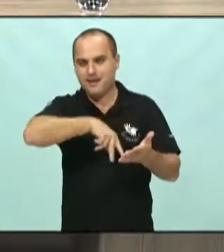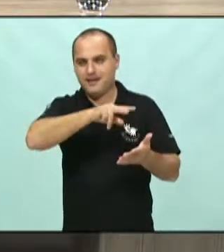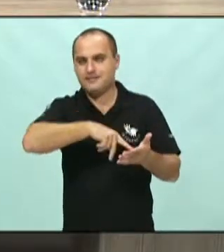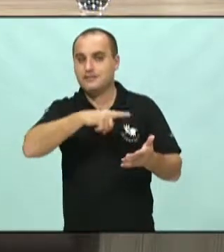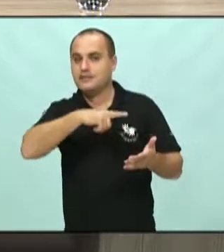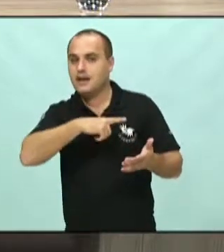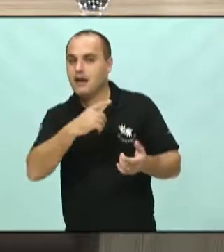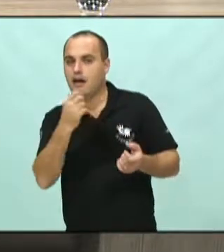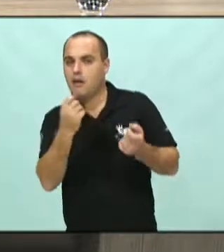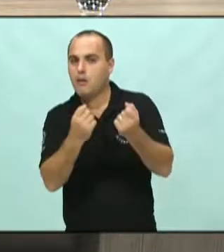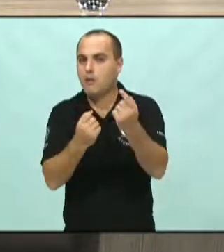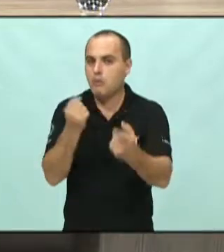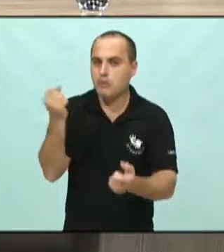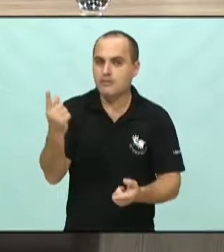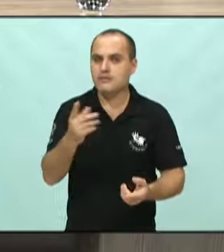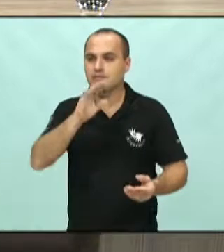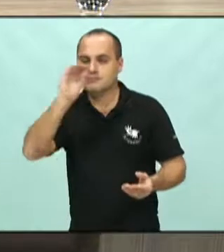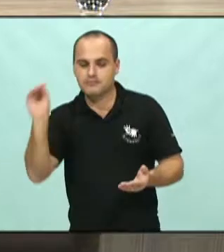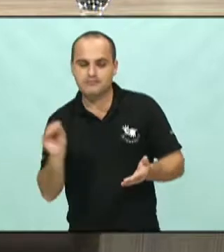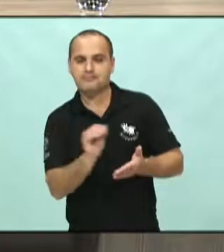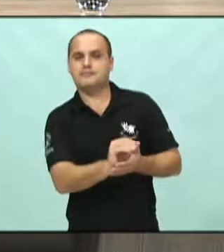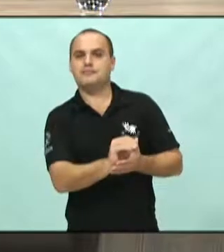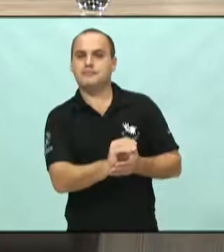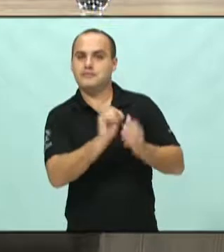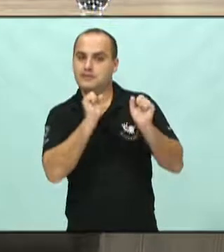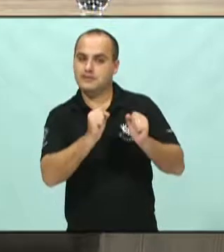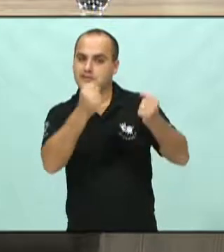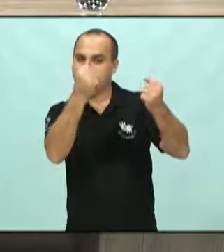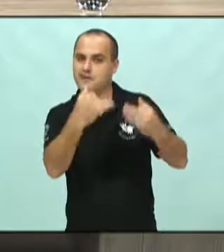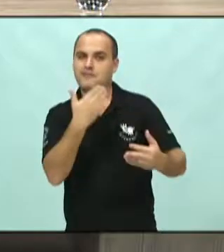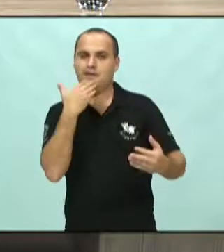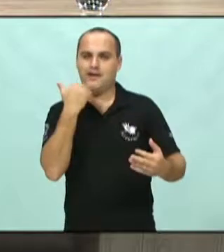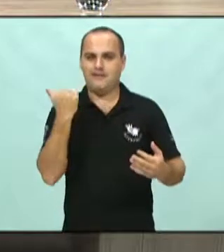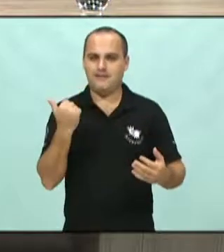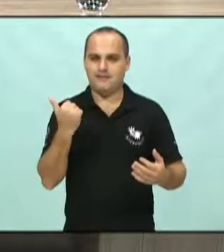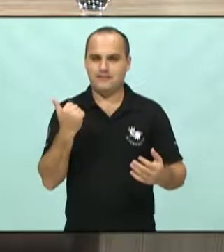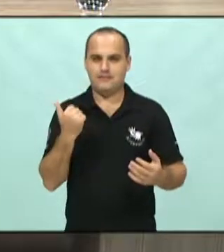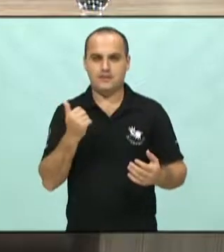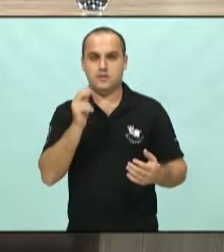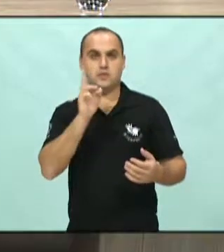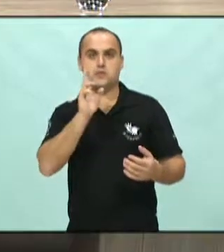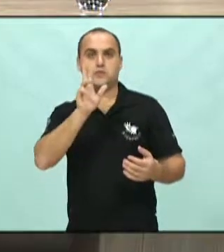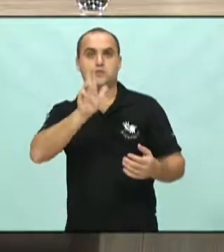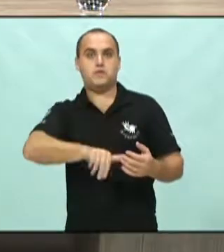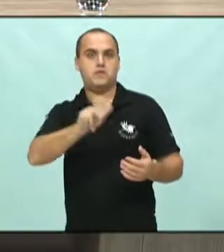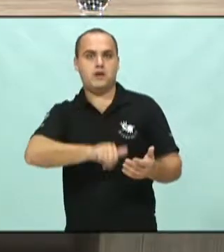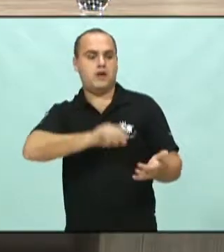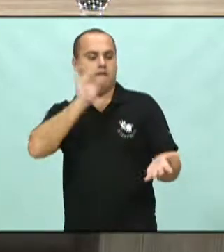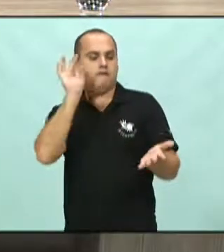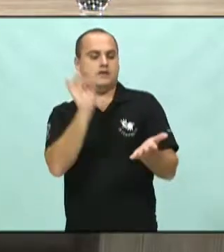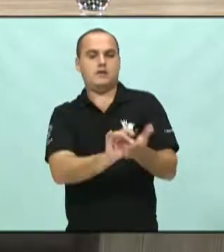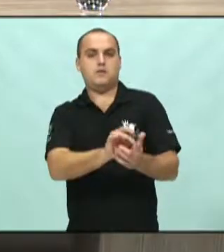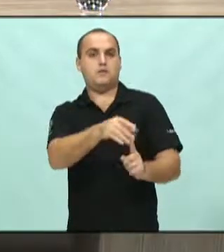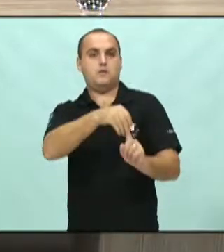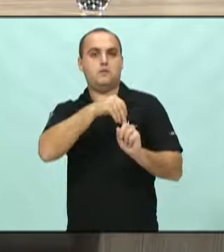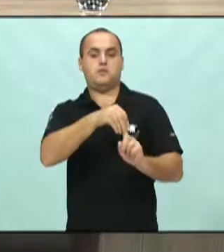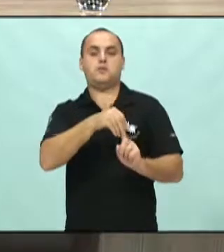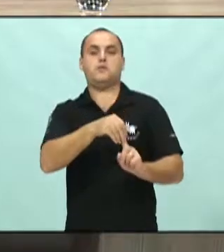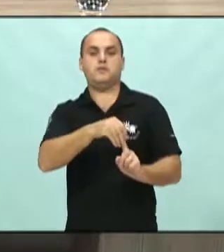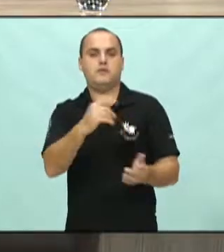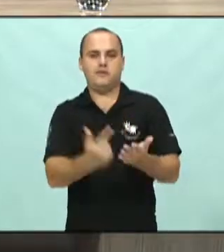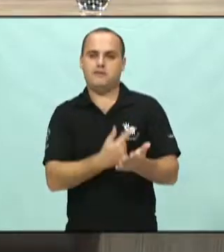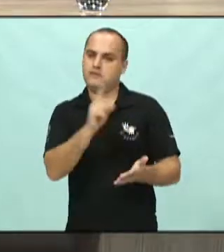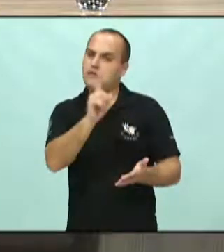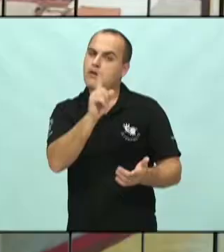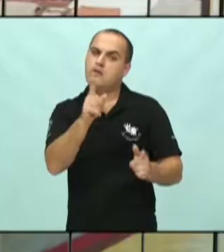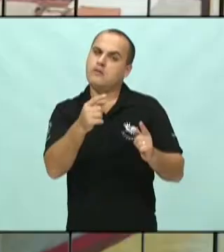coisas que poderiam ter sido mais explanadas, então sempre, nunca é definitivo o livro, né? Ainda mais se tratando de história de um clube